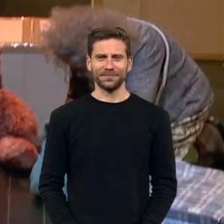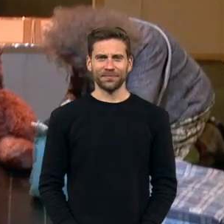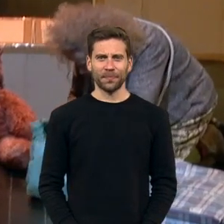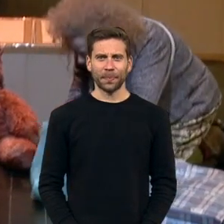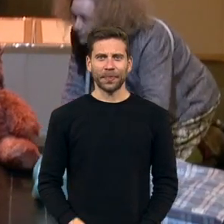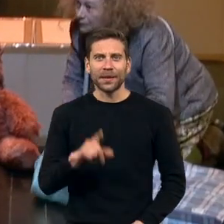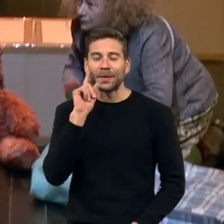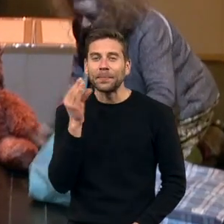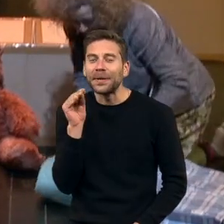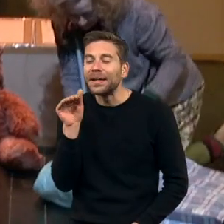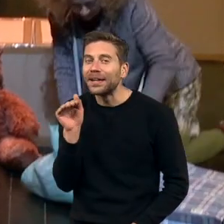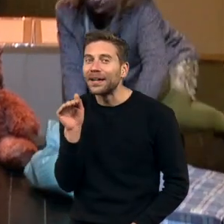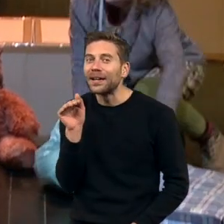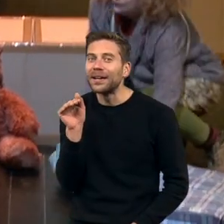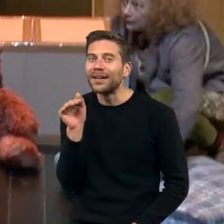Nina!